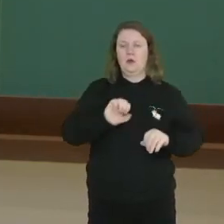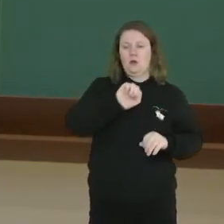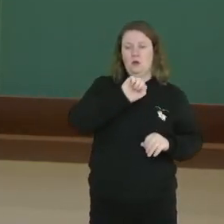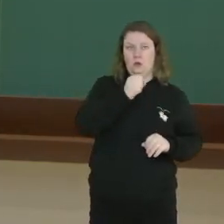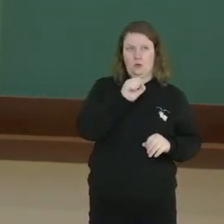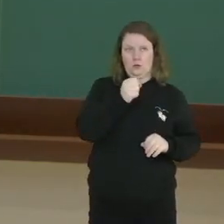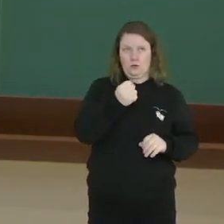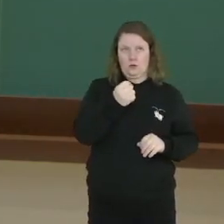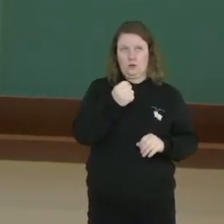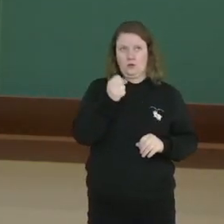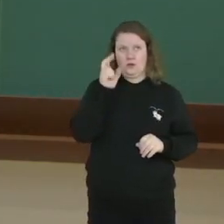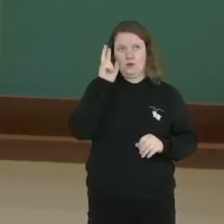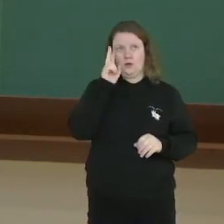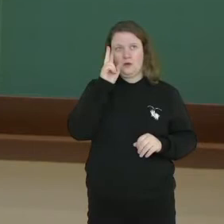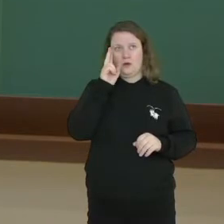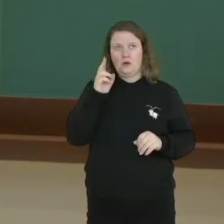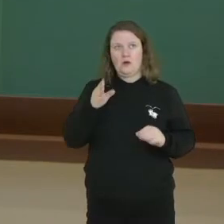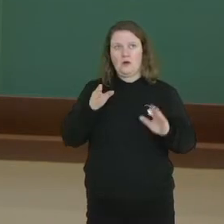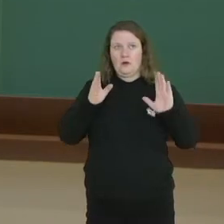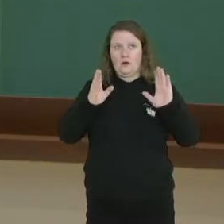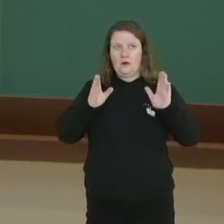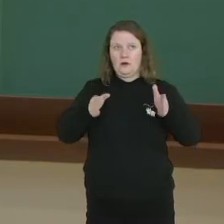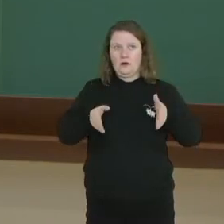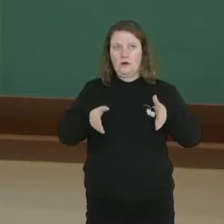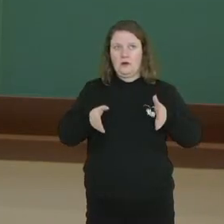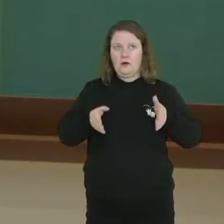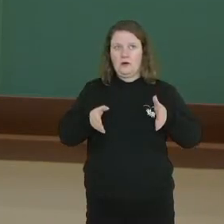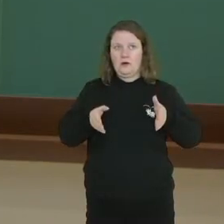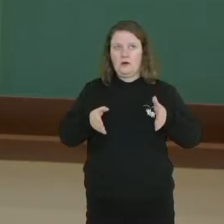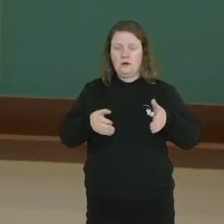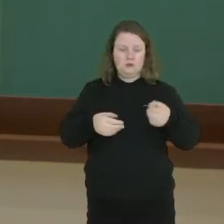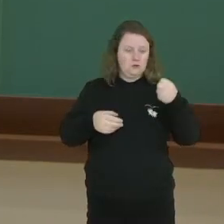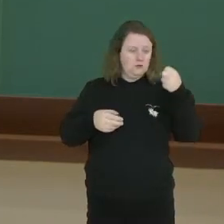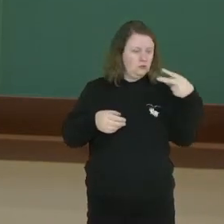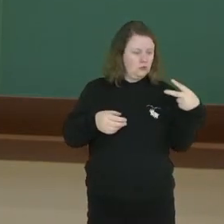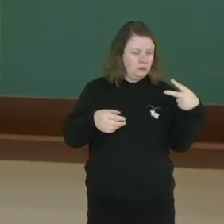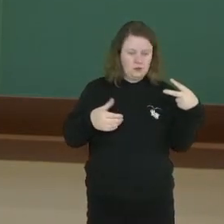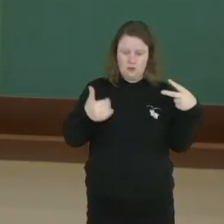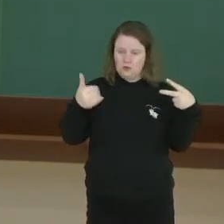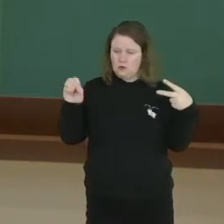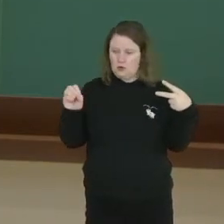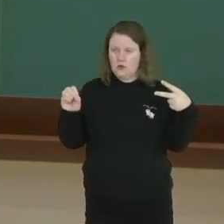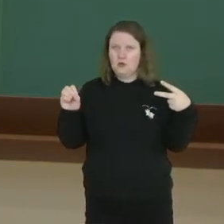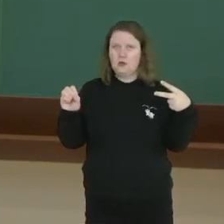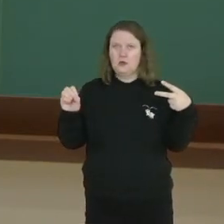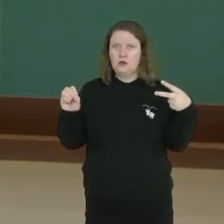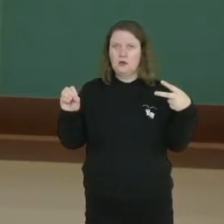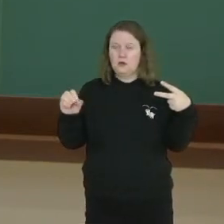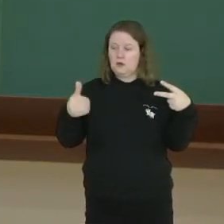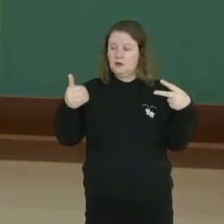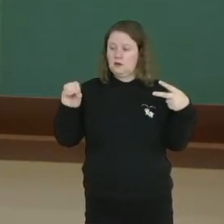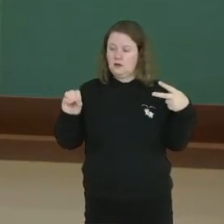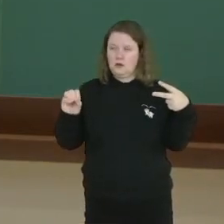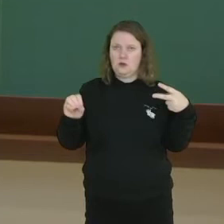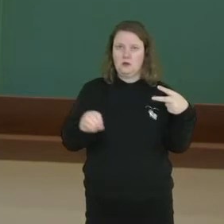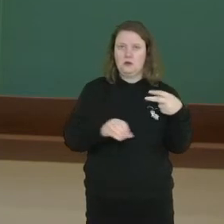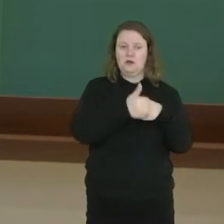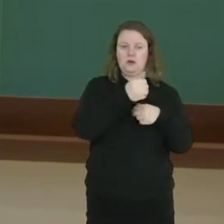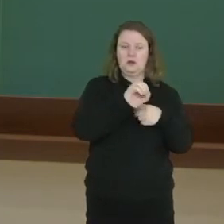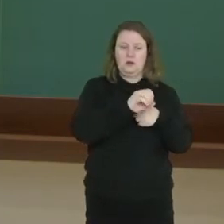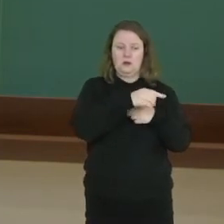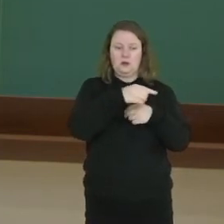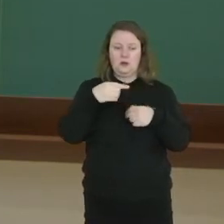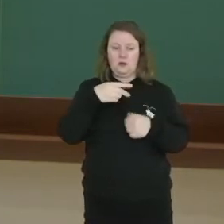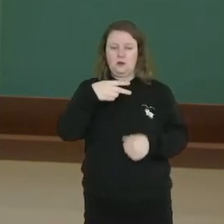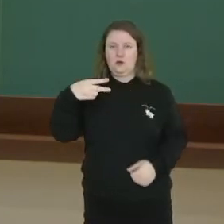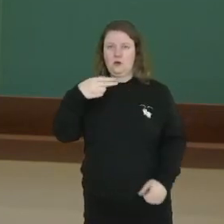Você estende aqui para baixo, ó. É entre 2 e 10. 10 menos 2, 8. Então,